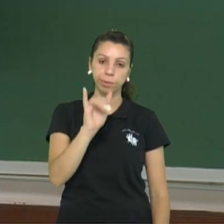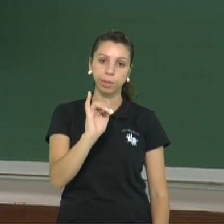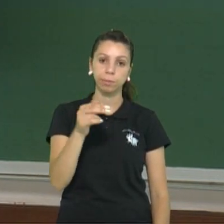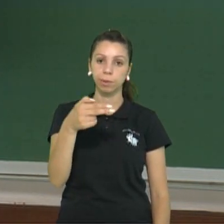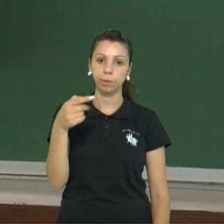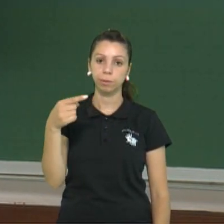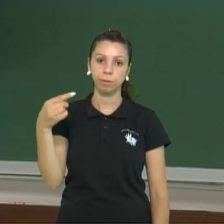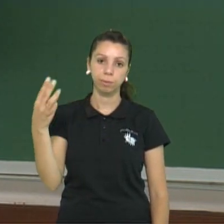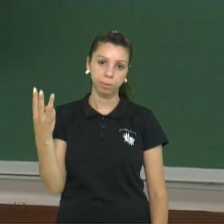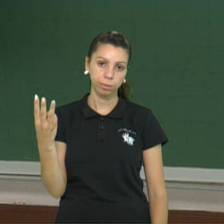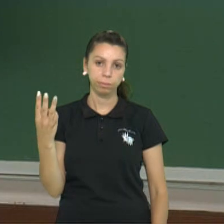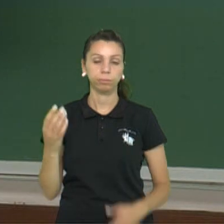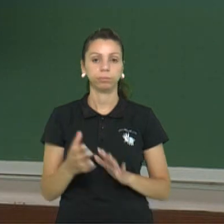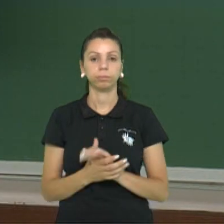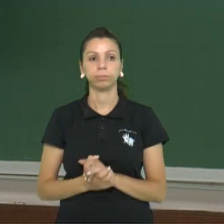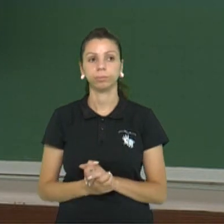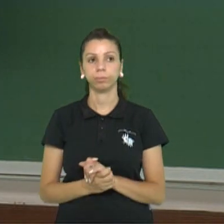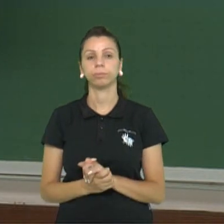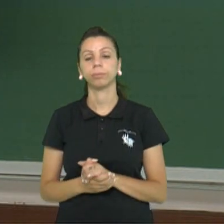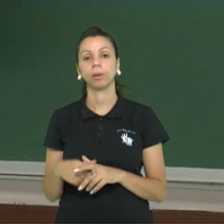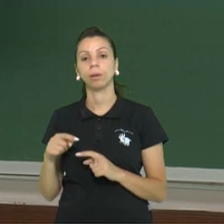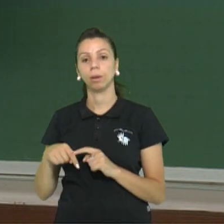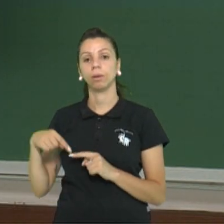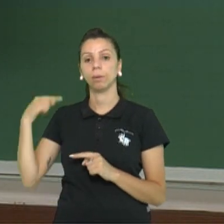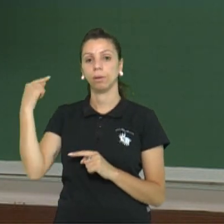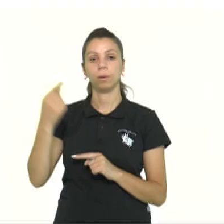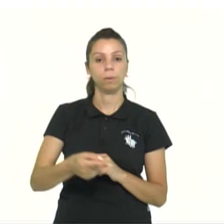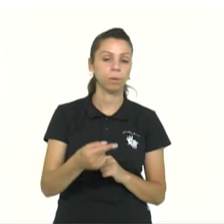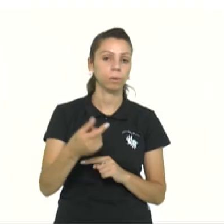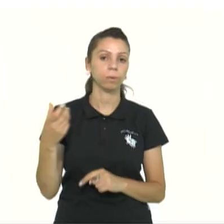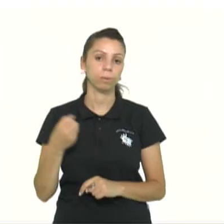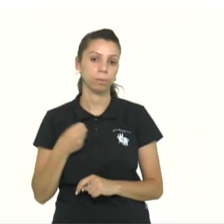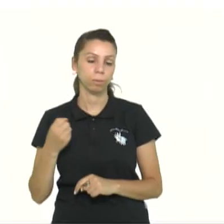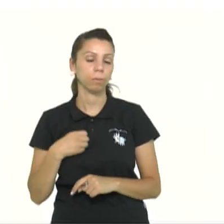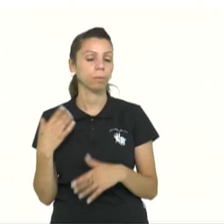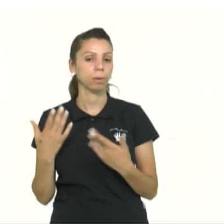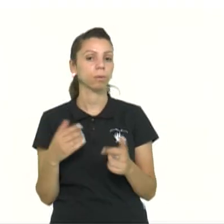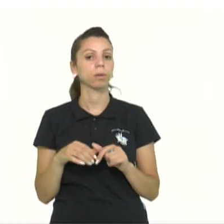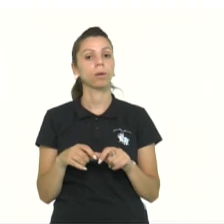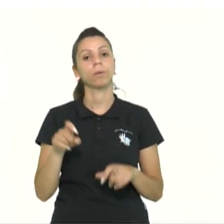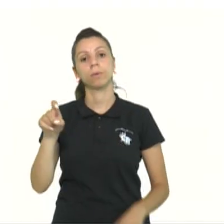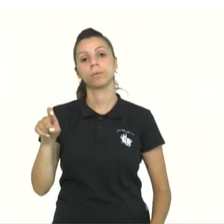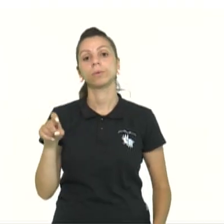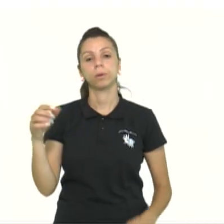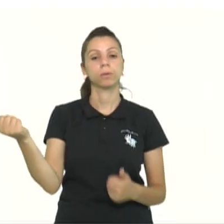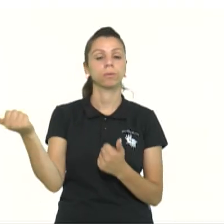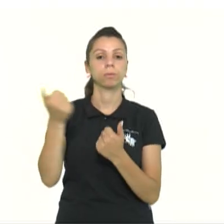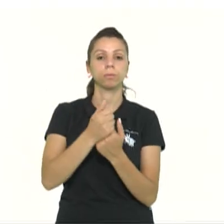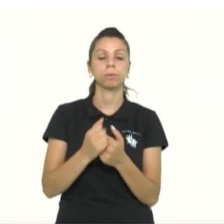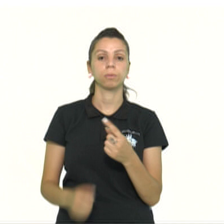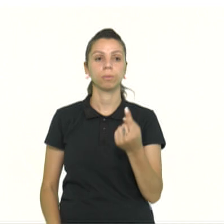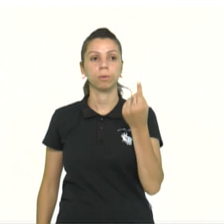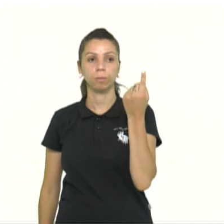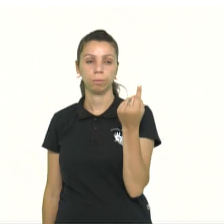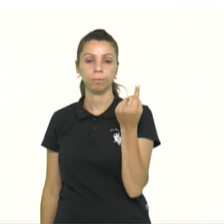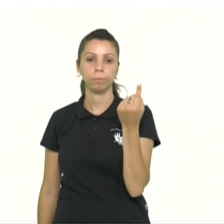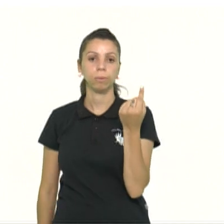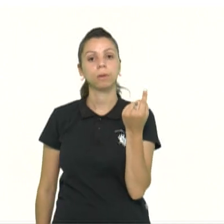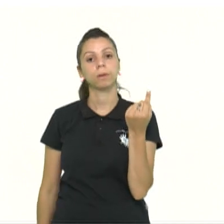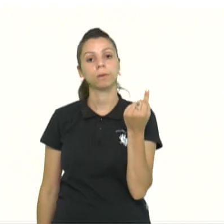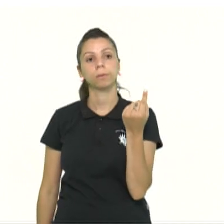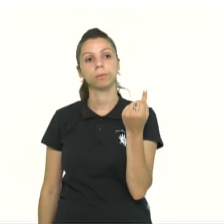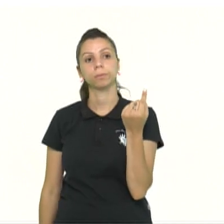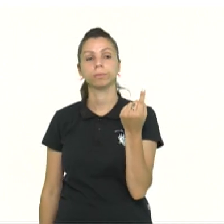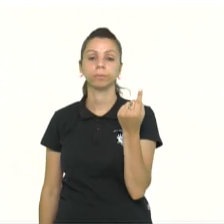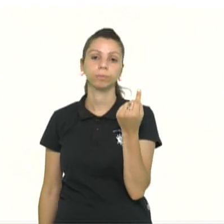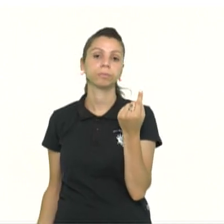0, y é igual a menos 3. Próximo valor, quando x é igual a 1. Então, onde tem x, eu vou colocar 1, né? Realizei